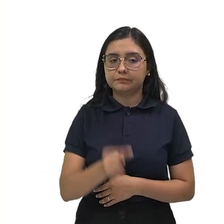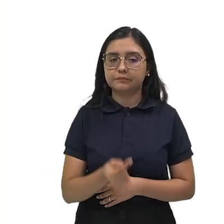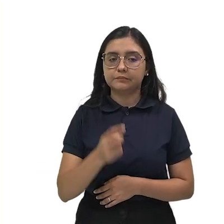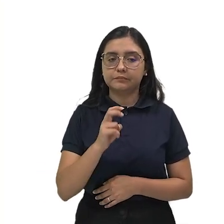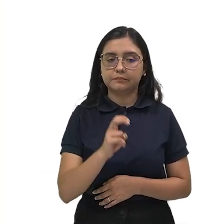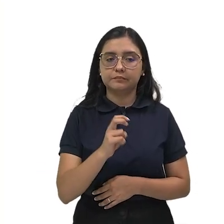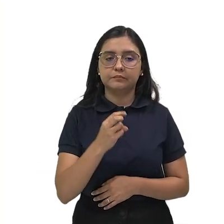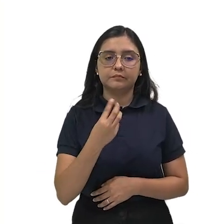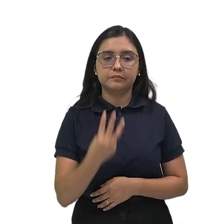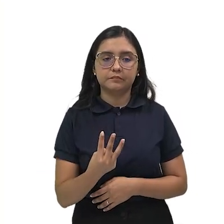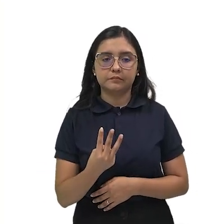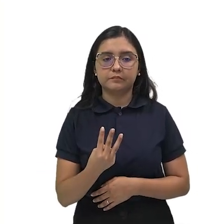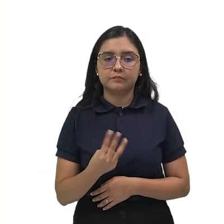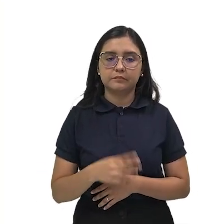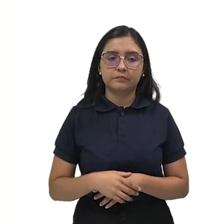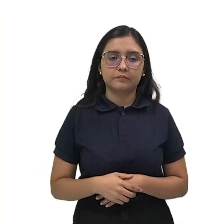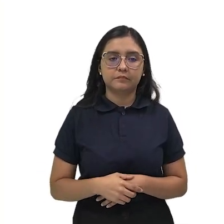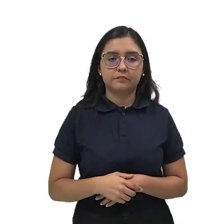1,53,